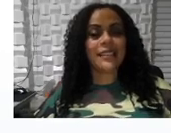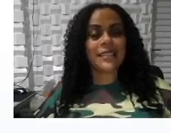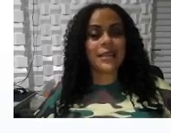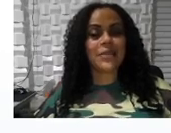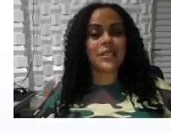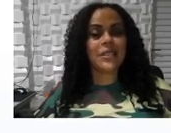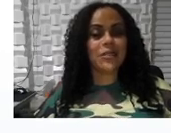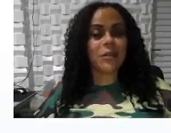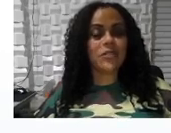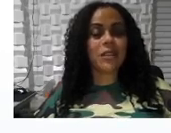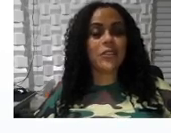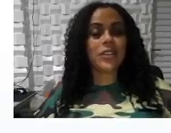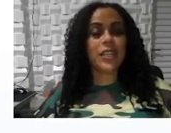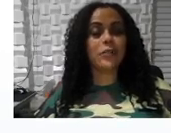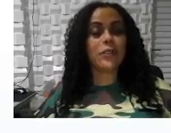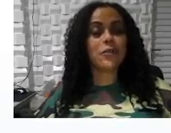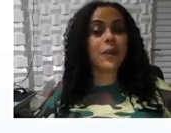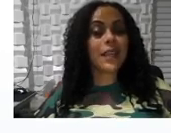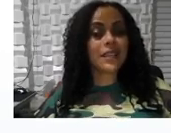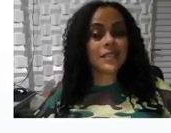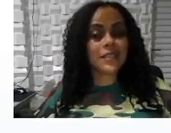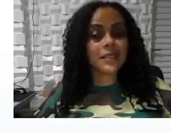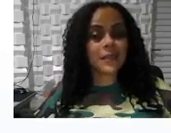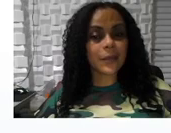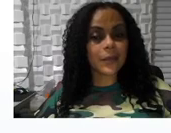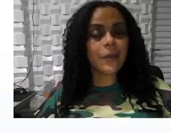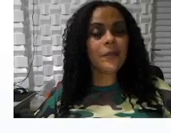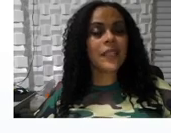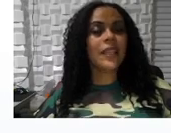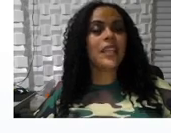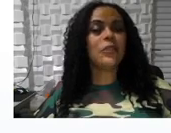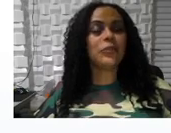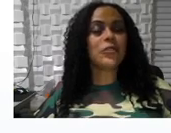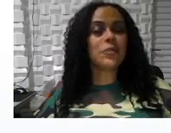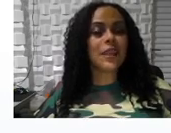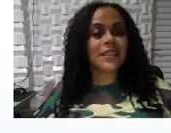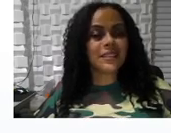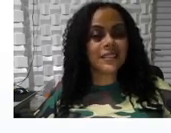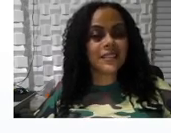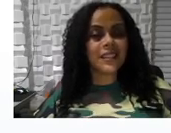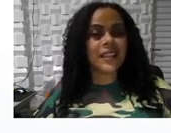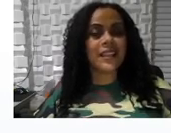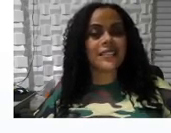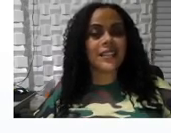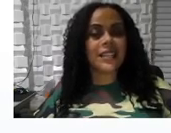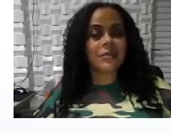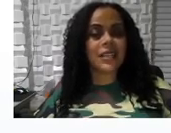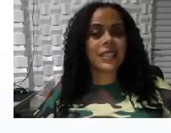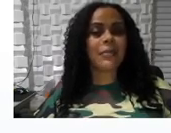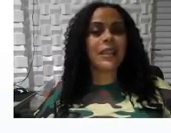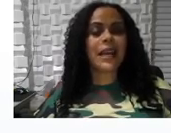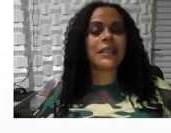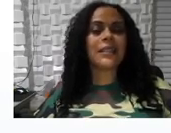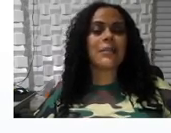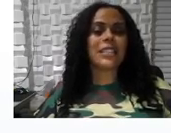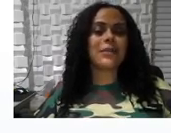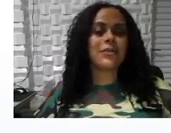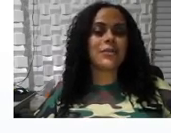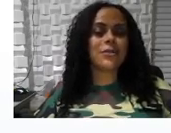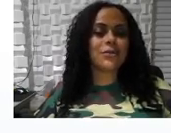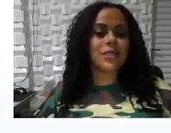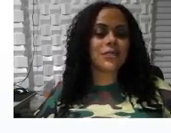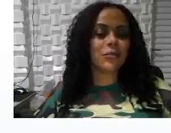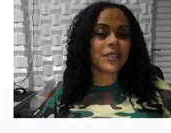recebe esse nome somente aqui no nosso país, tá bom? Em outros países, essa língua que é trabalhada, para as pessoas